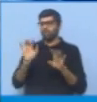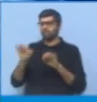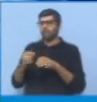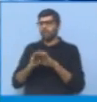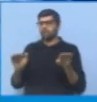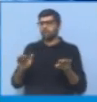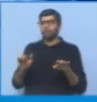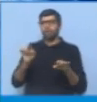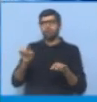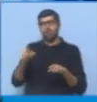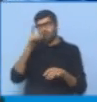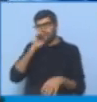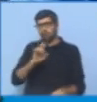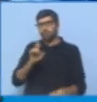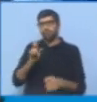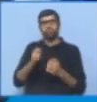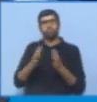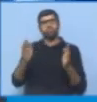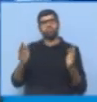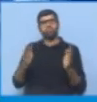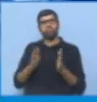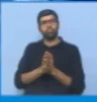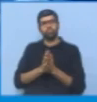é reforçado por todos esses